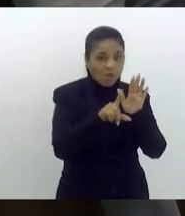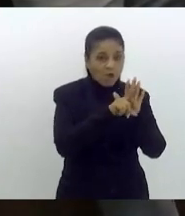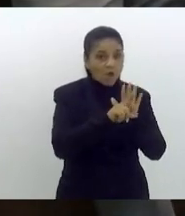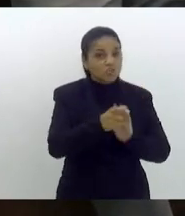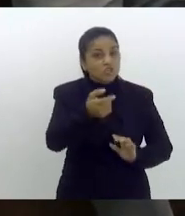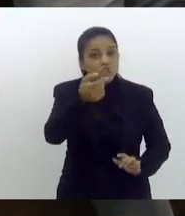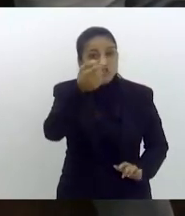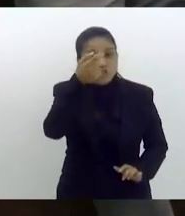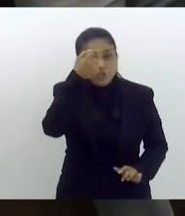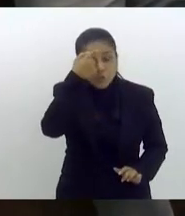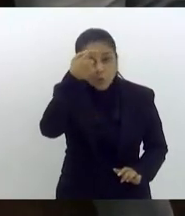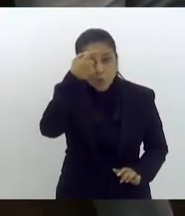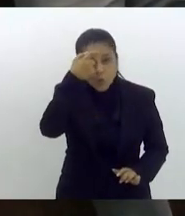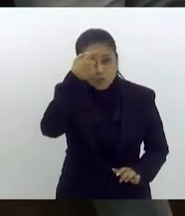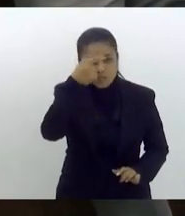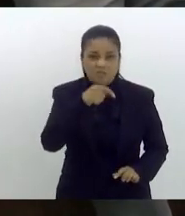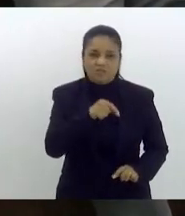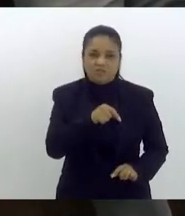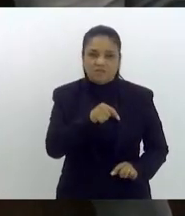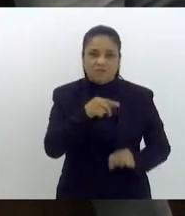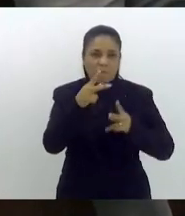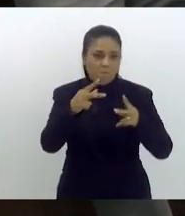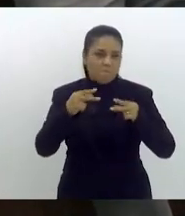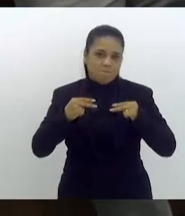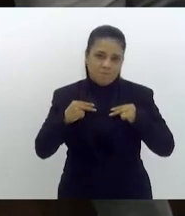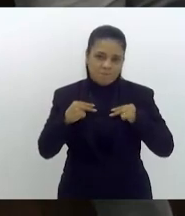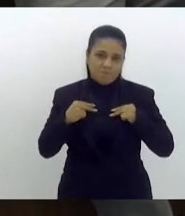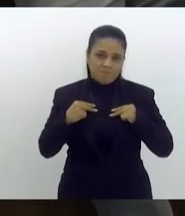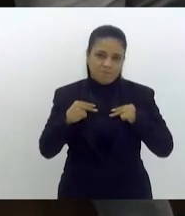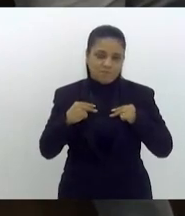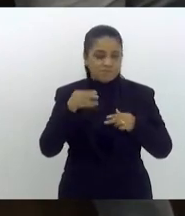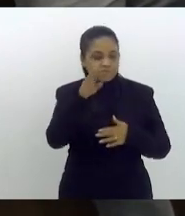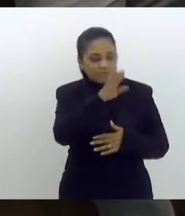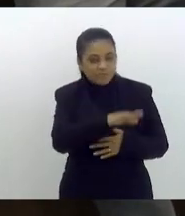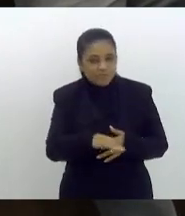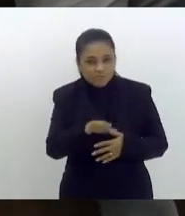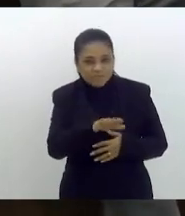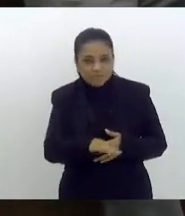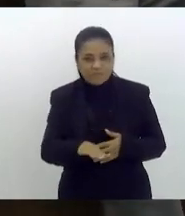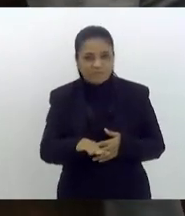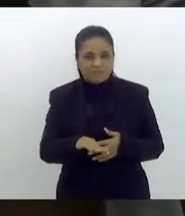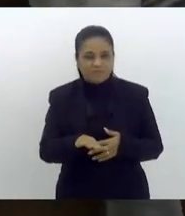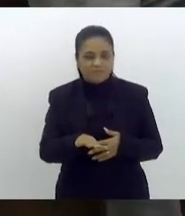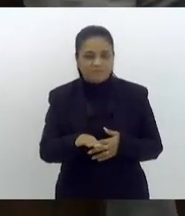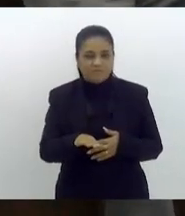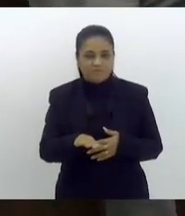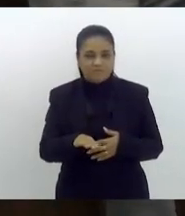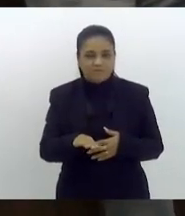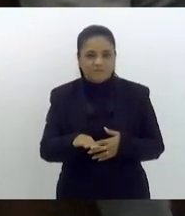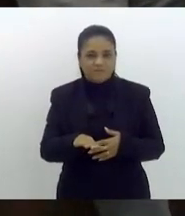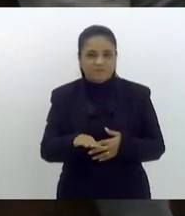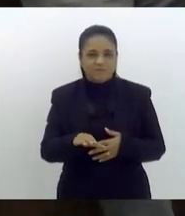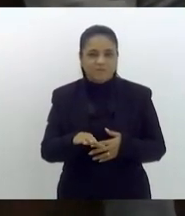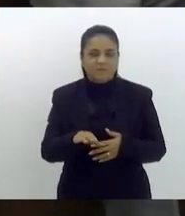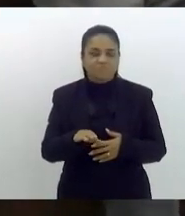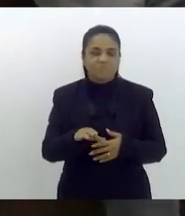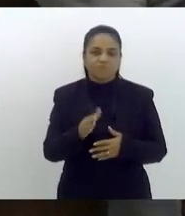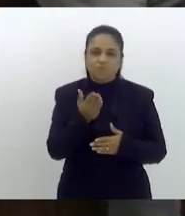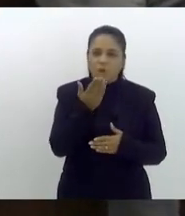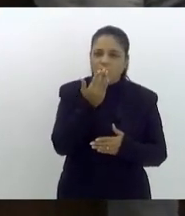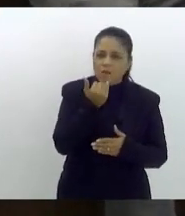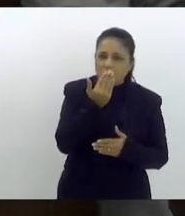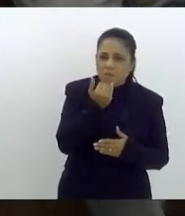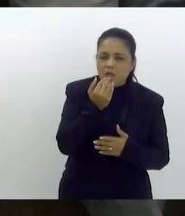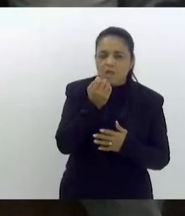eu acho que é meritório conscientizar as crianças sobre a questão dos Ultra processados